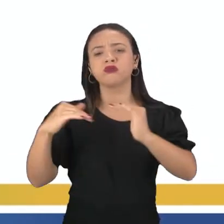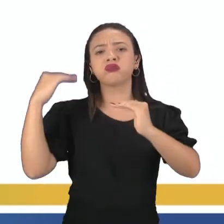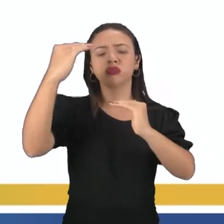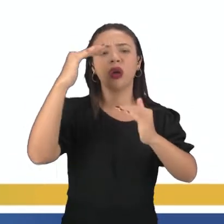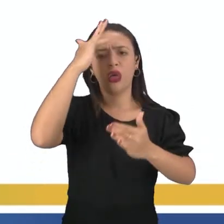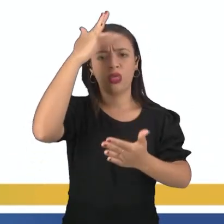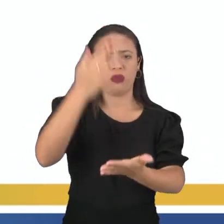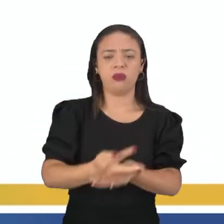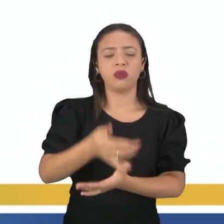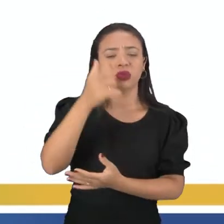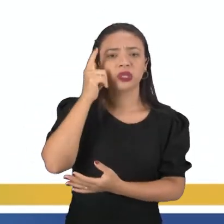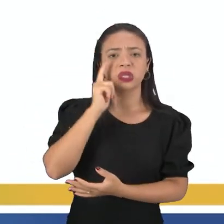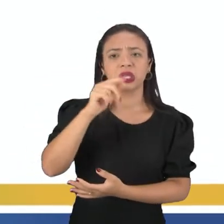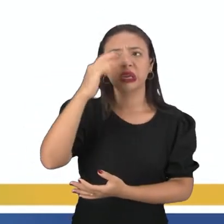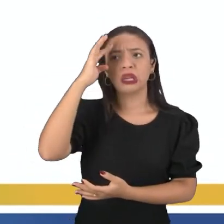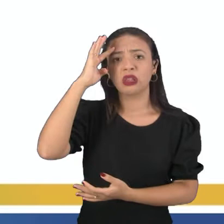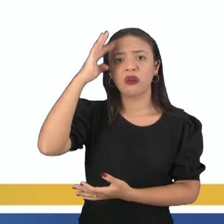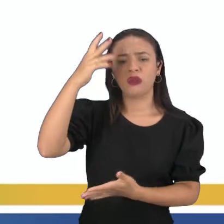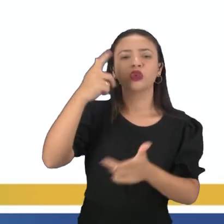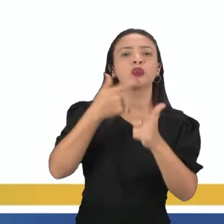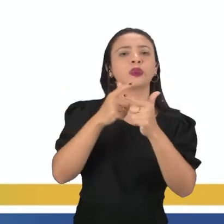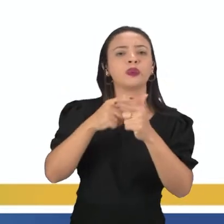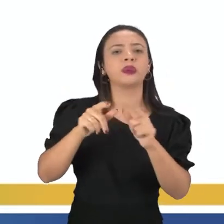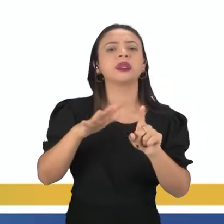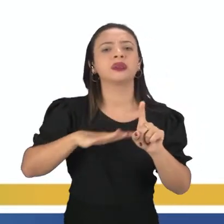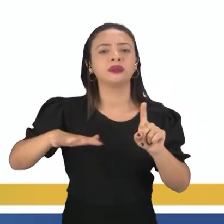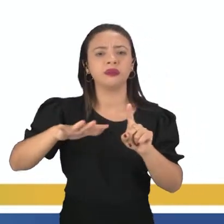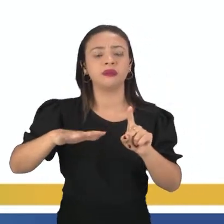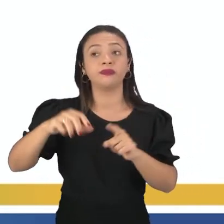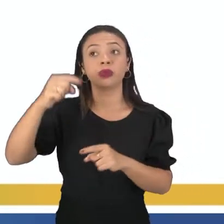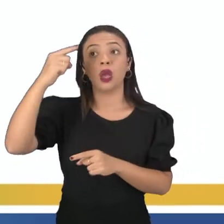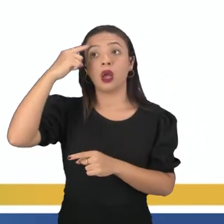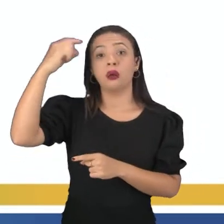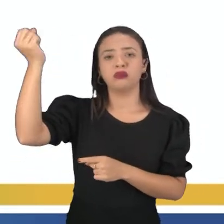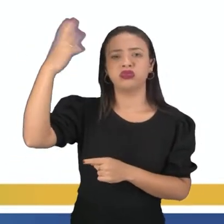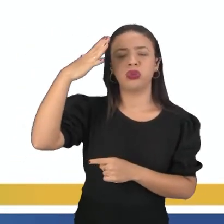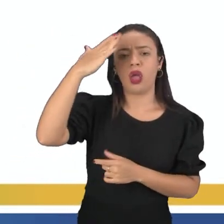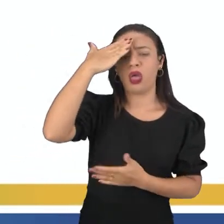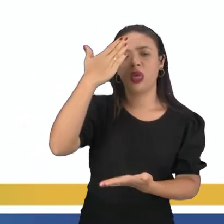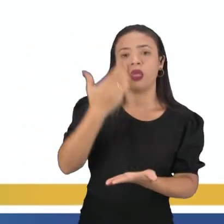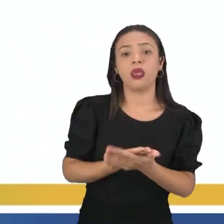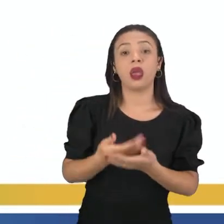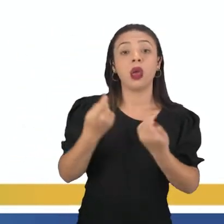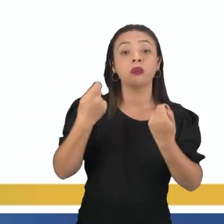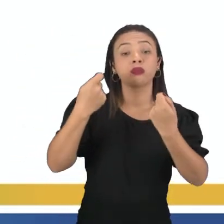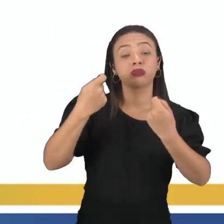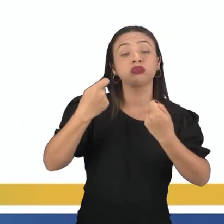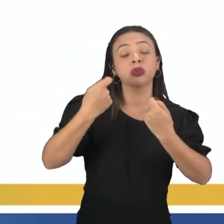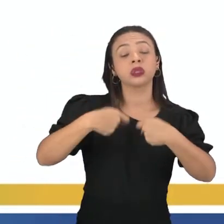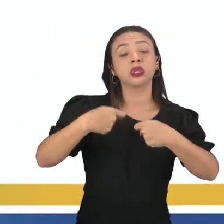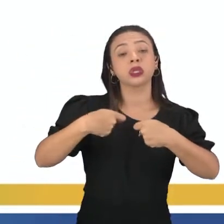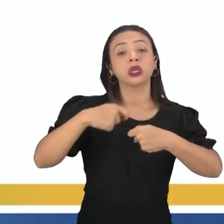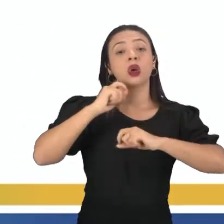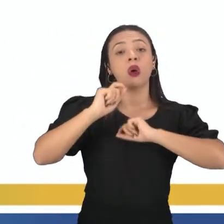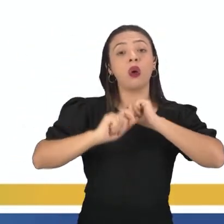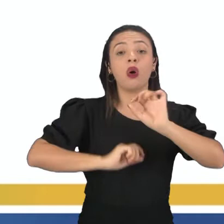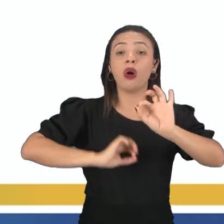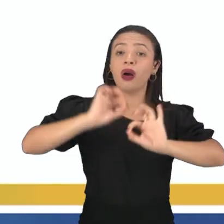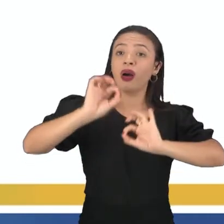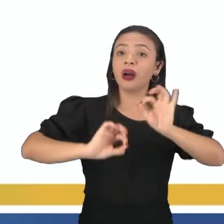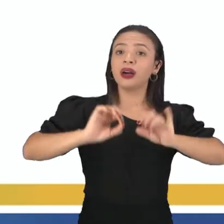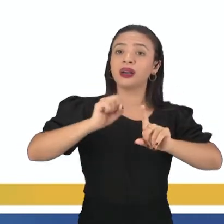entender e solucionar os problemas da sociedade. Os iluministas acreditavam que poderiam reestruturar a sociedade do antigo